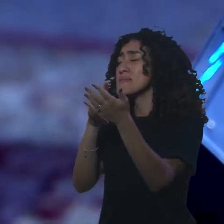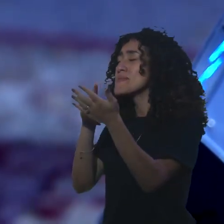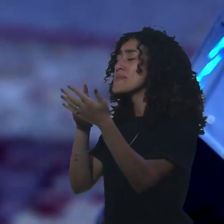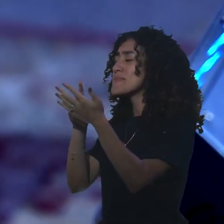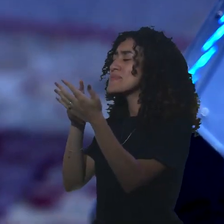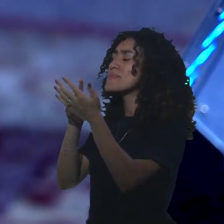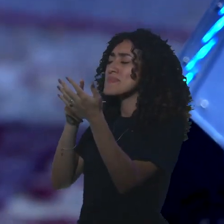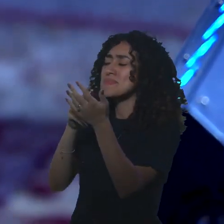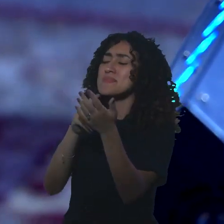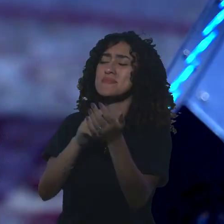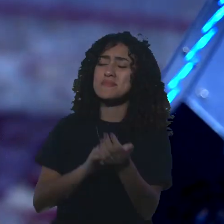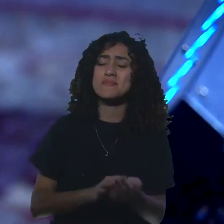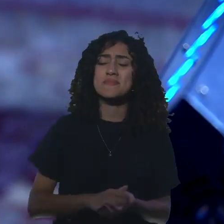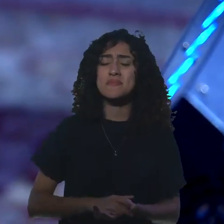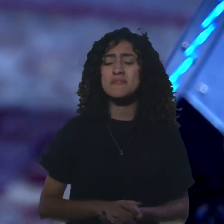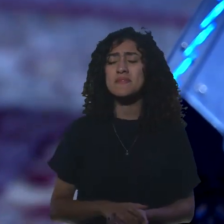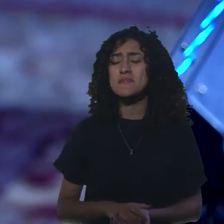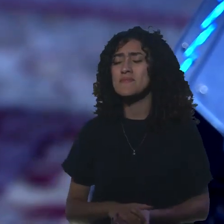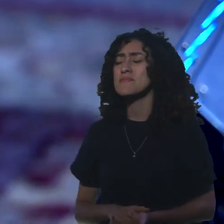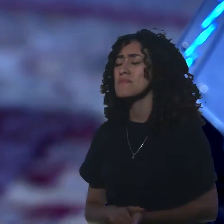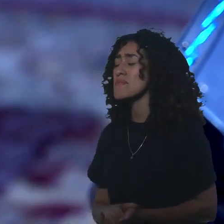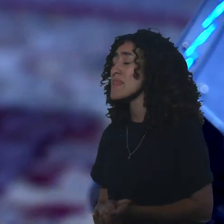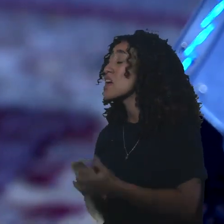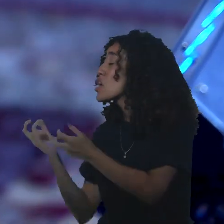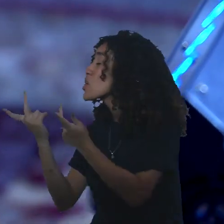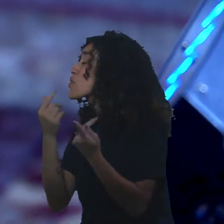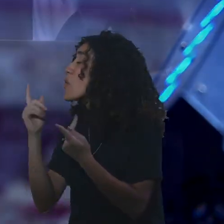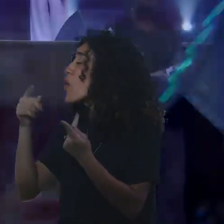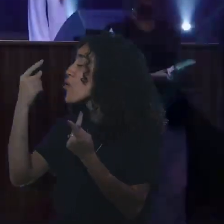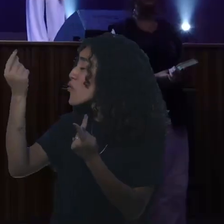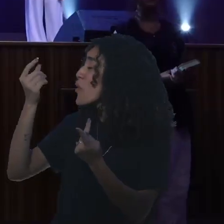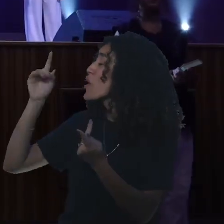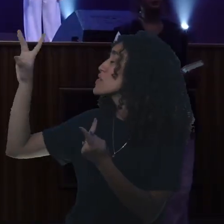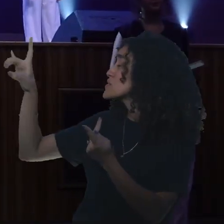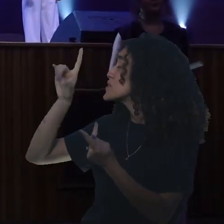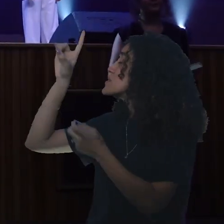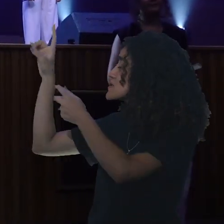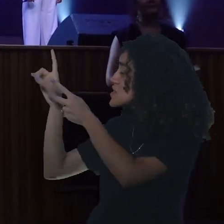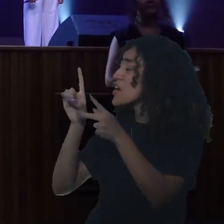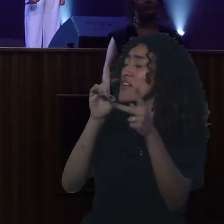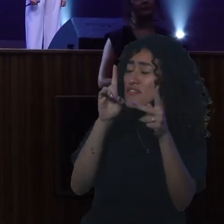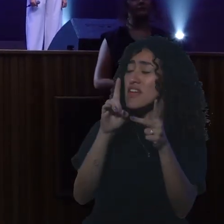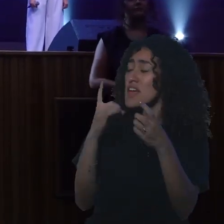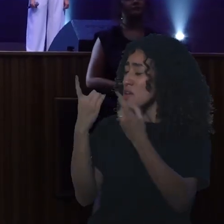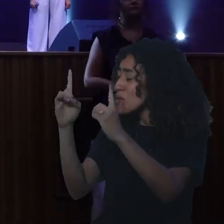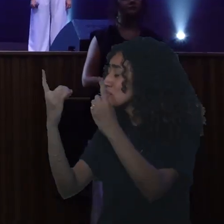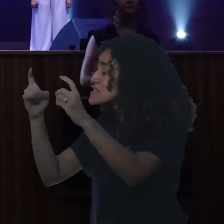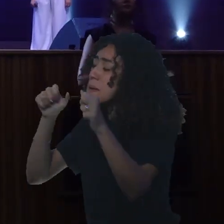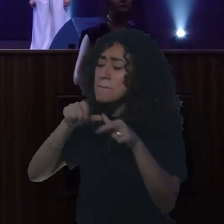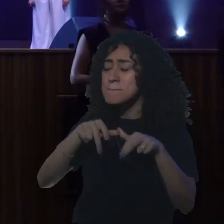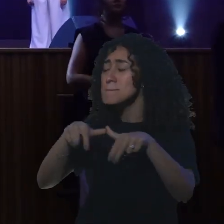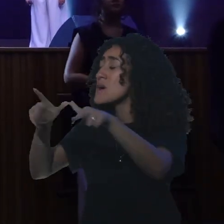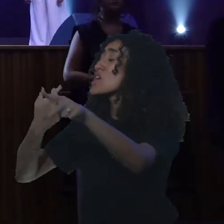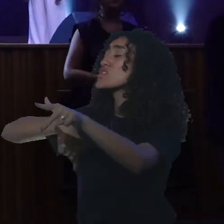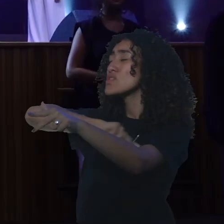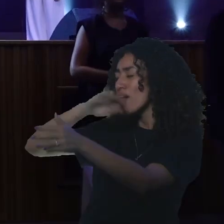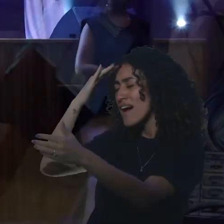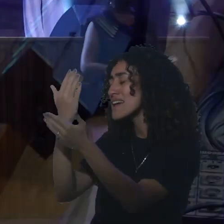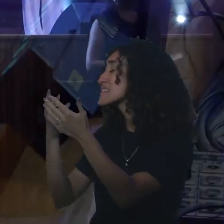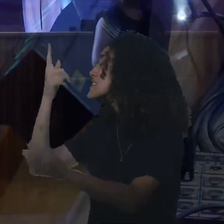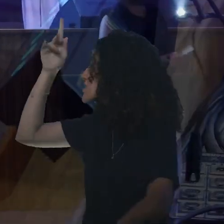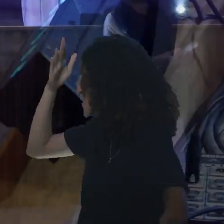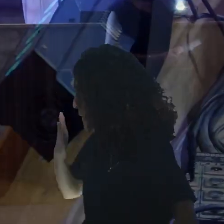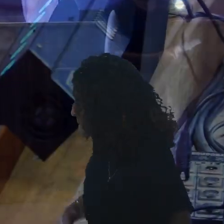Senhor esteve com os discípulos no caminho de Emaús, Pai, cremos que a Tua presença é real nesse